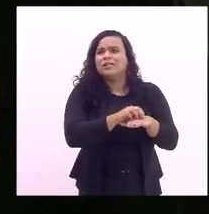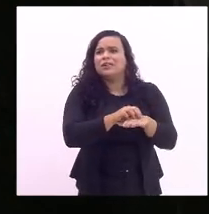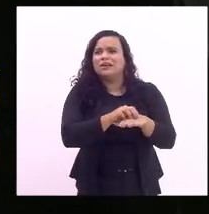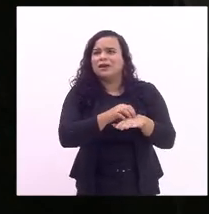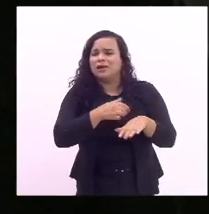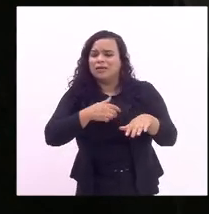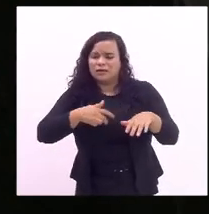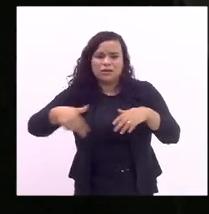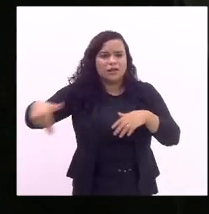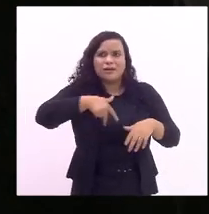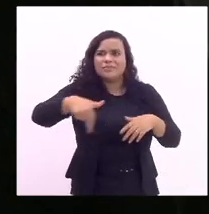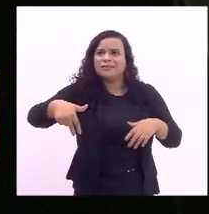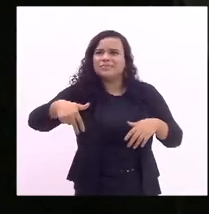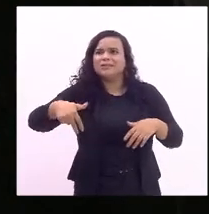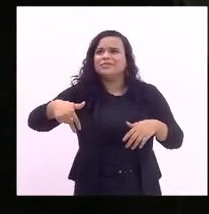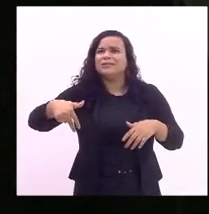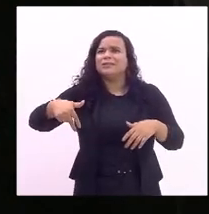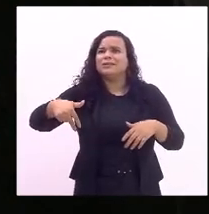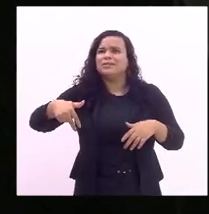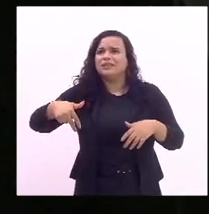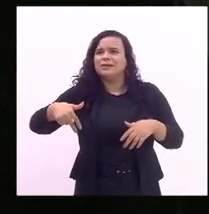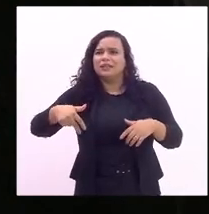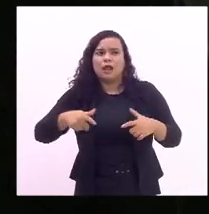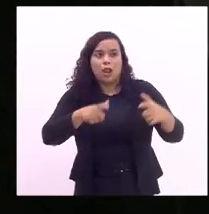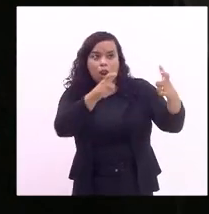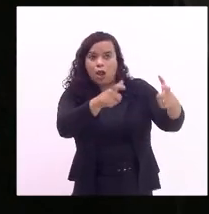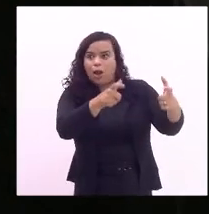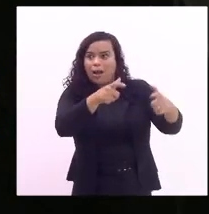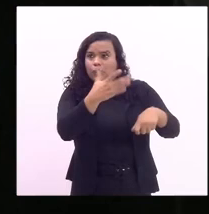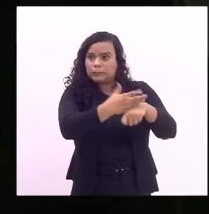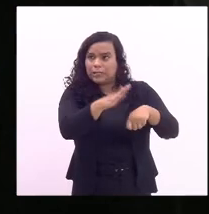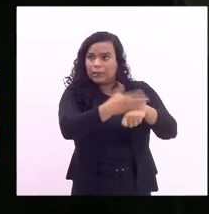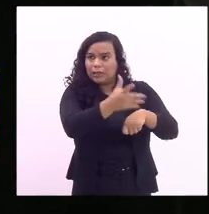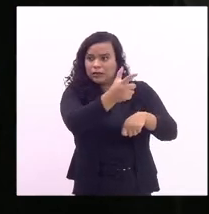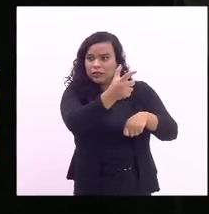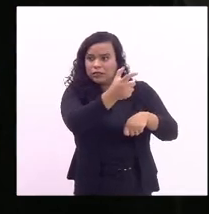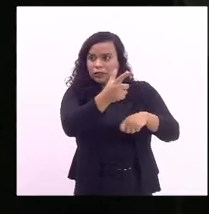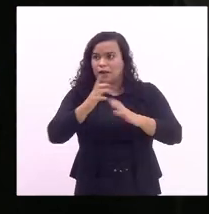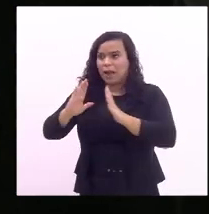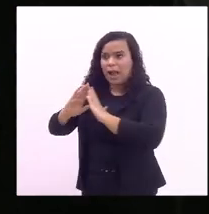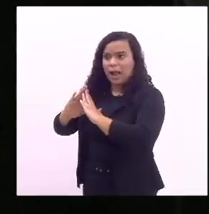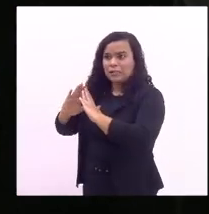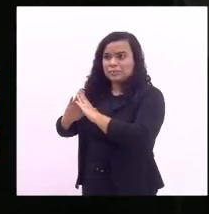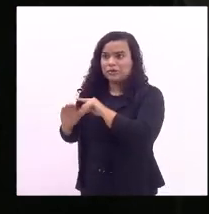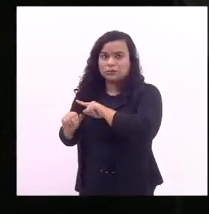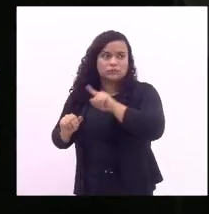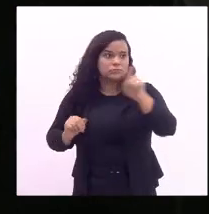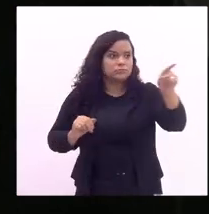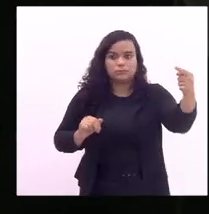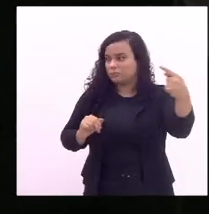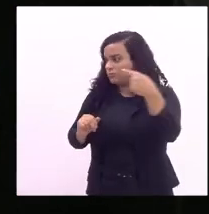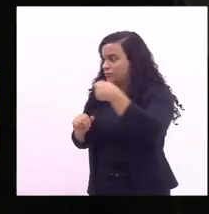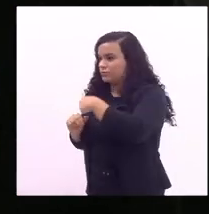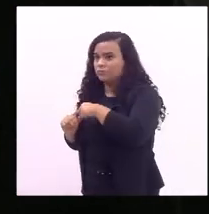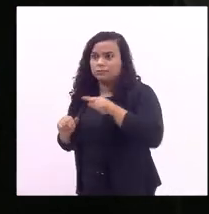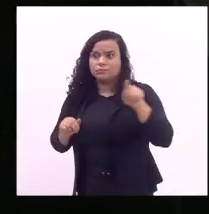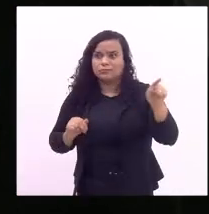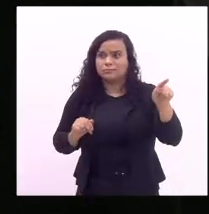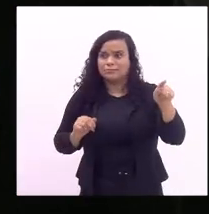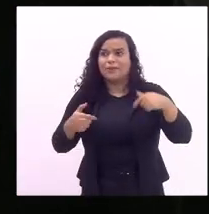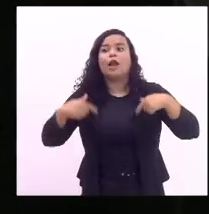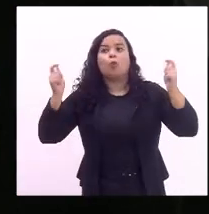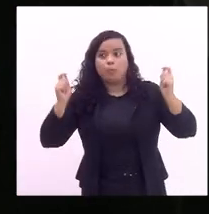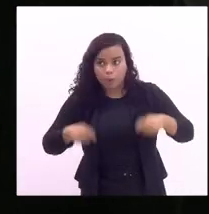residência e o estande de tiro. Então, eu posso adquirir uma arma onde